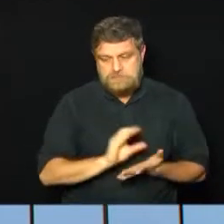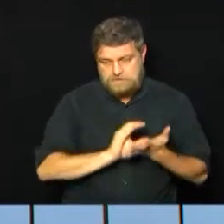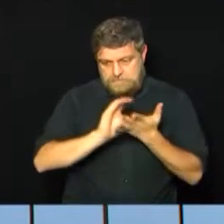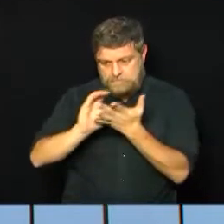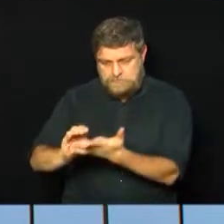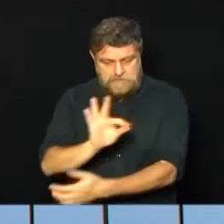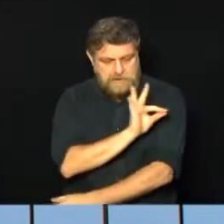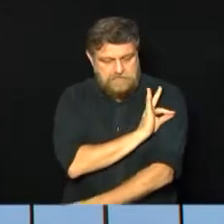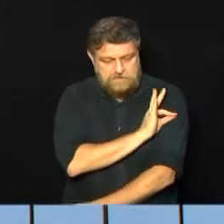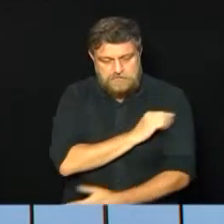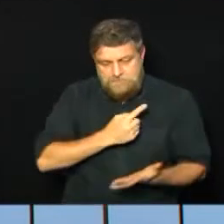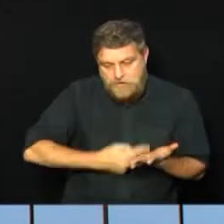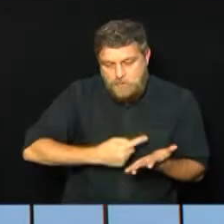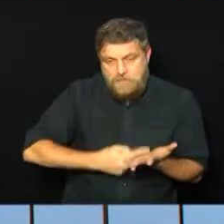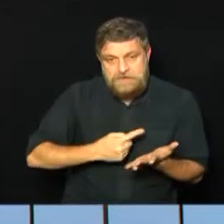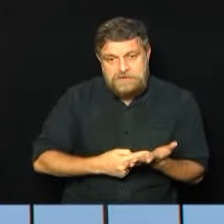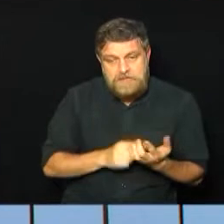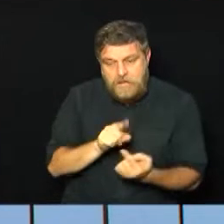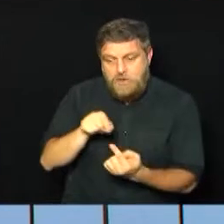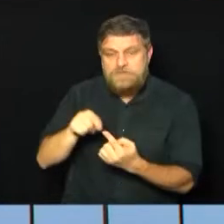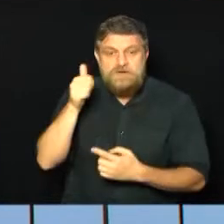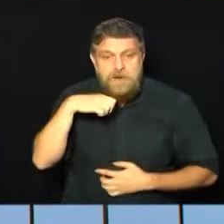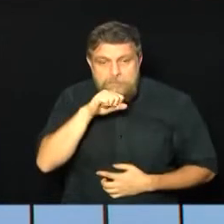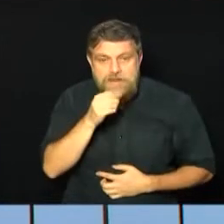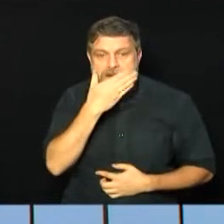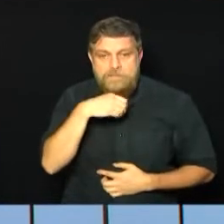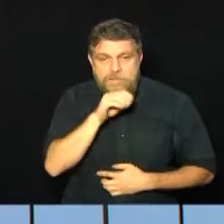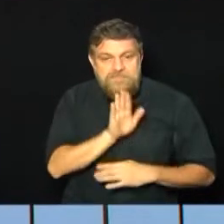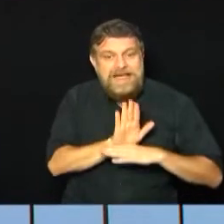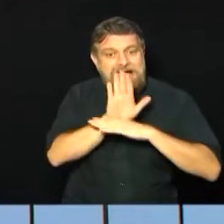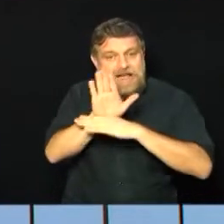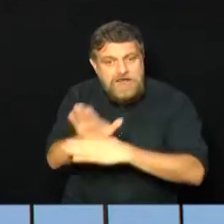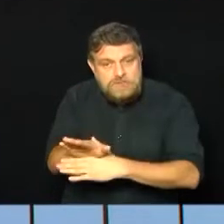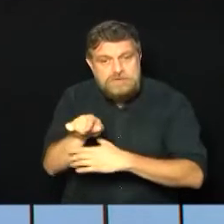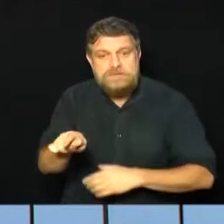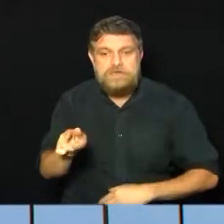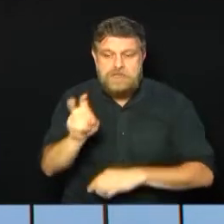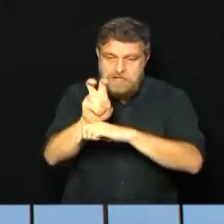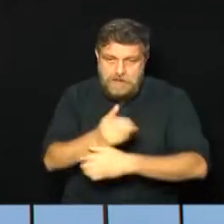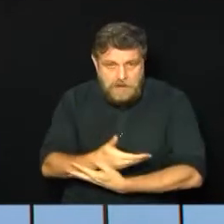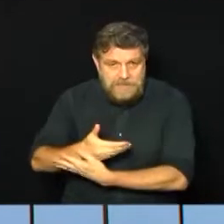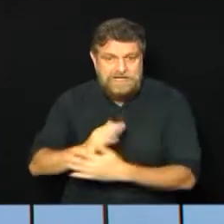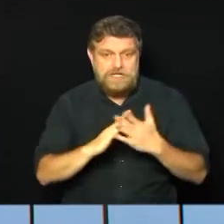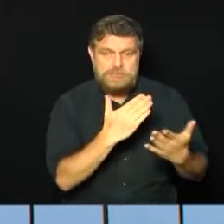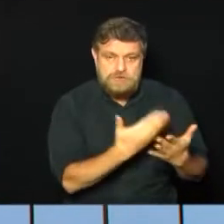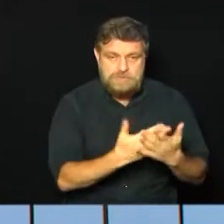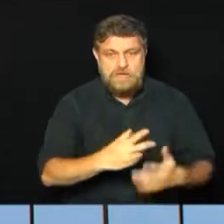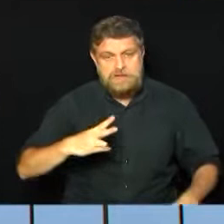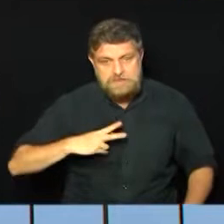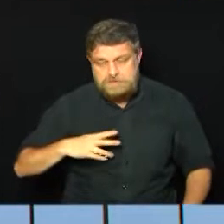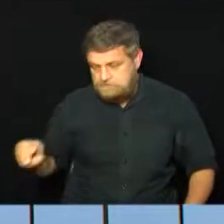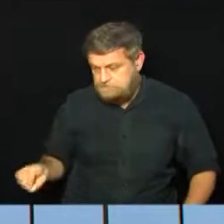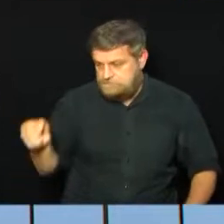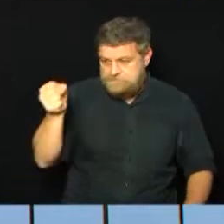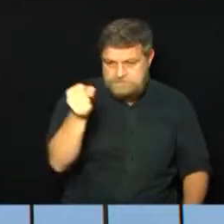vai determinar para ajudar essa mãe, esse pai, essa família a colocar o filho em alguma entidade para que eles tenham